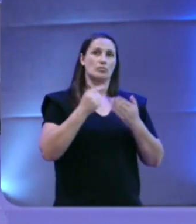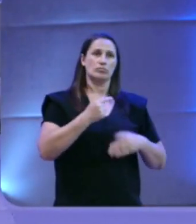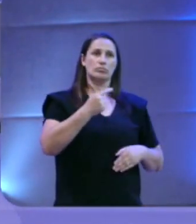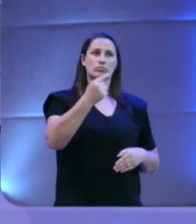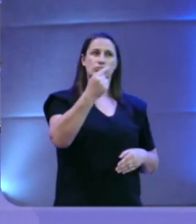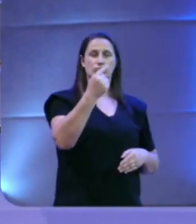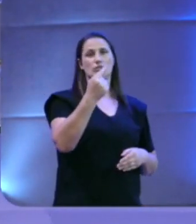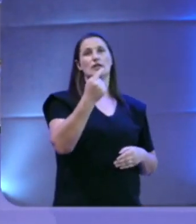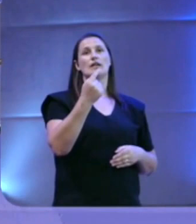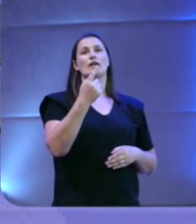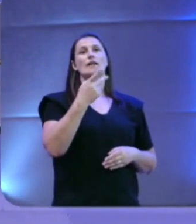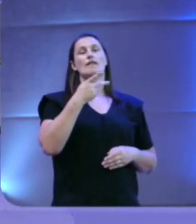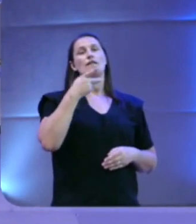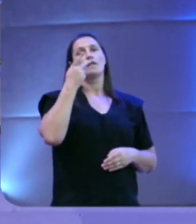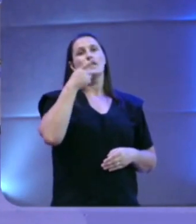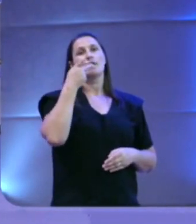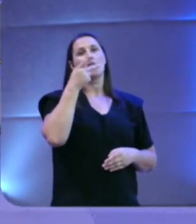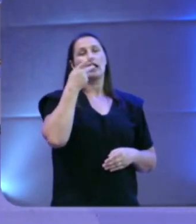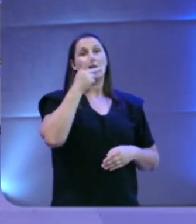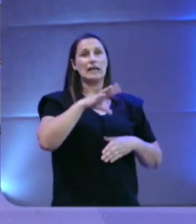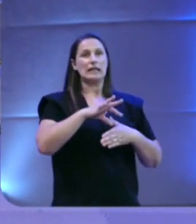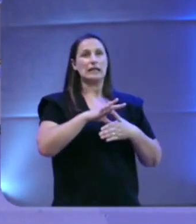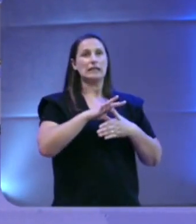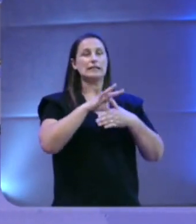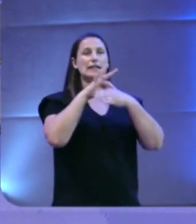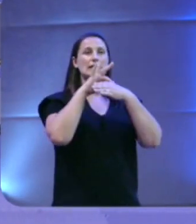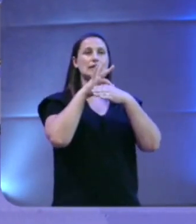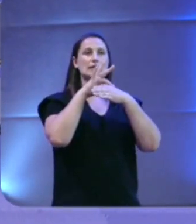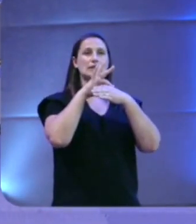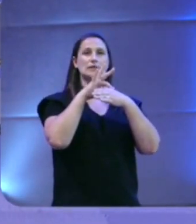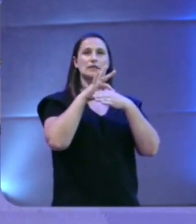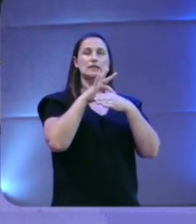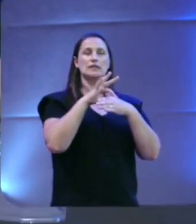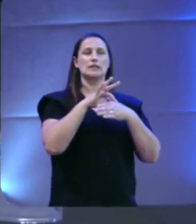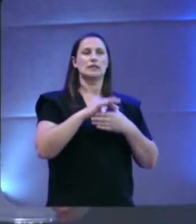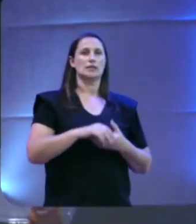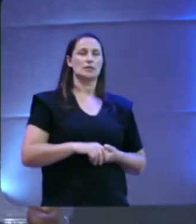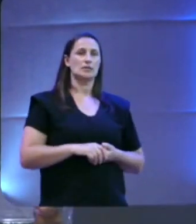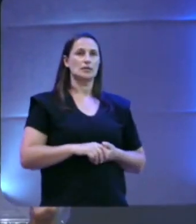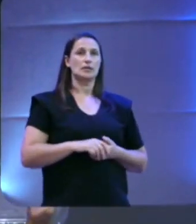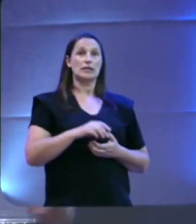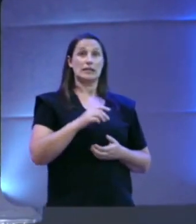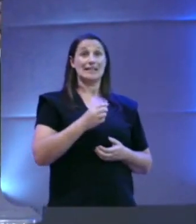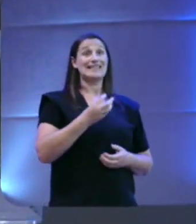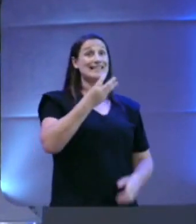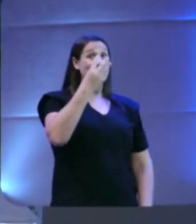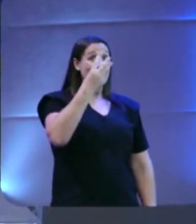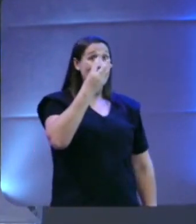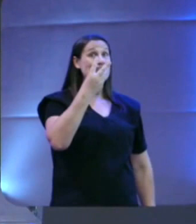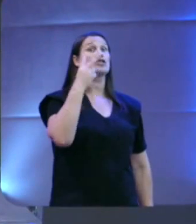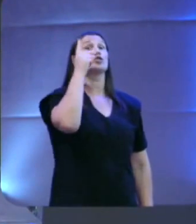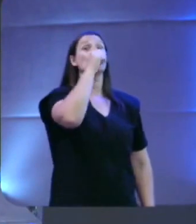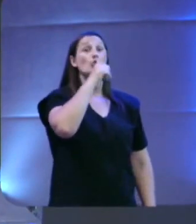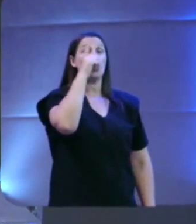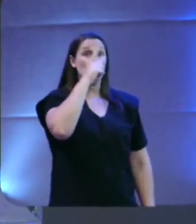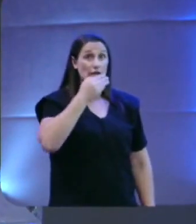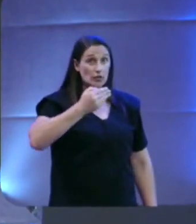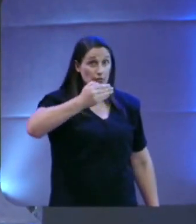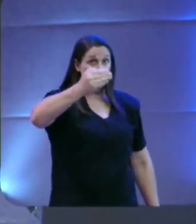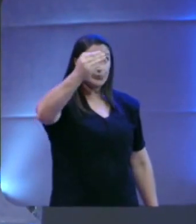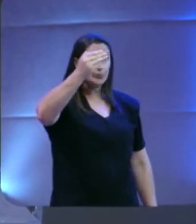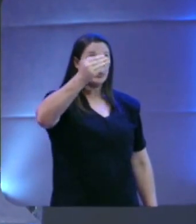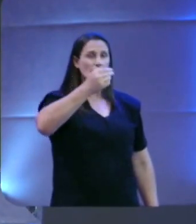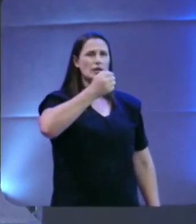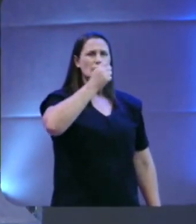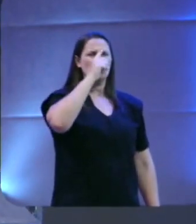e os princípios do discipulado cristão, às 9 horas da manhã. Nos próximos 3 domingos, eu te convido para se juntar a mim, no